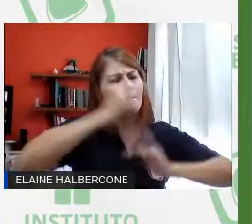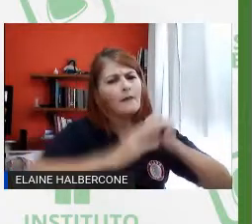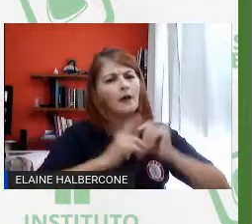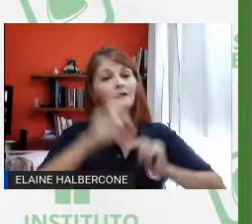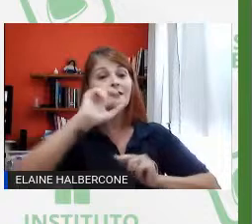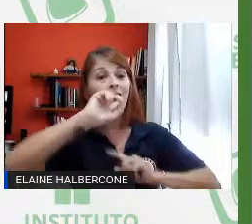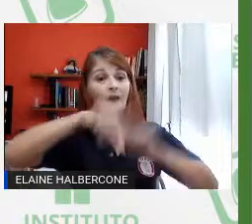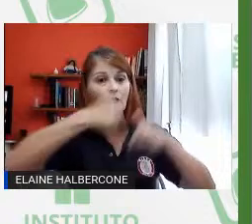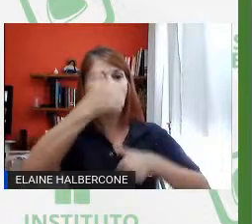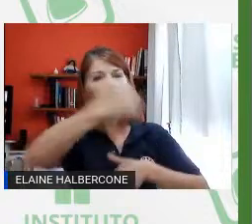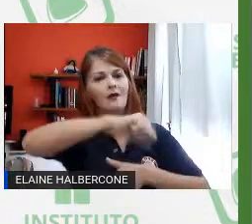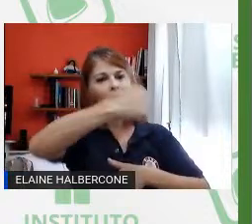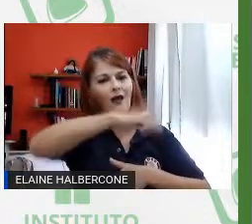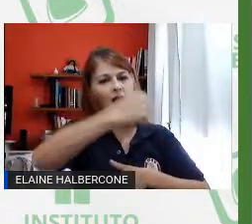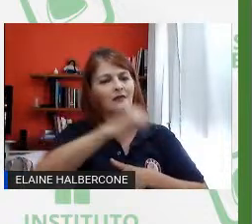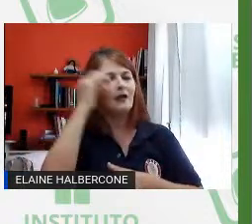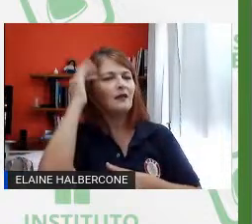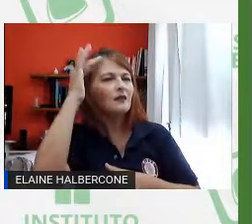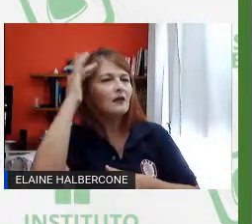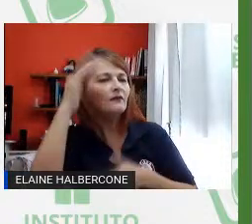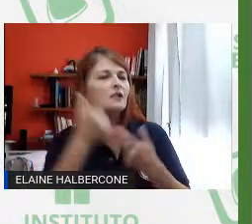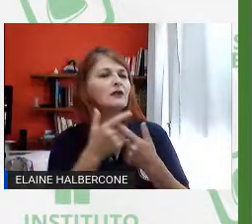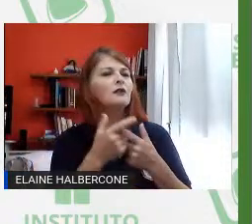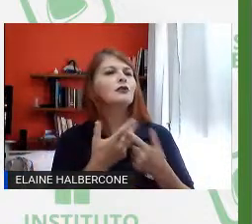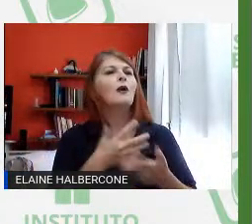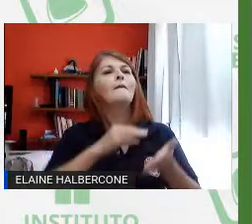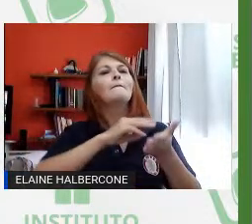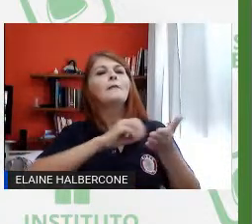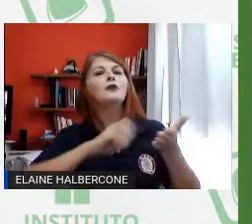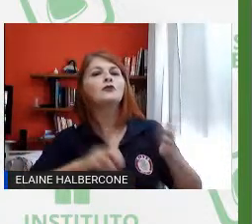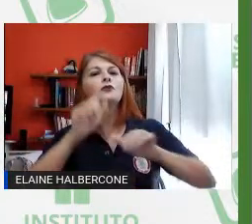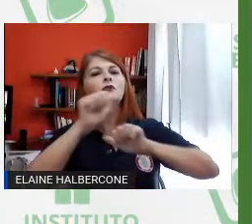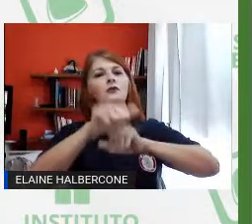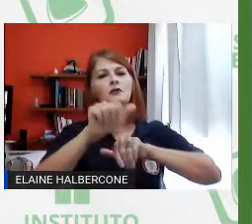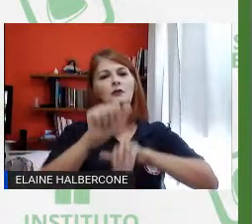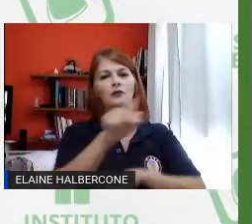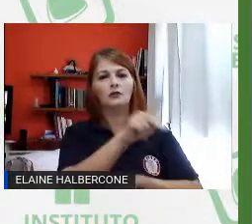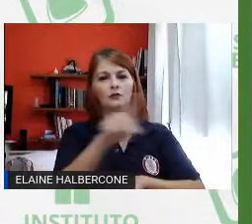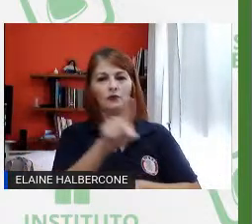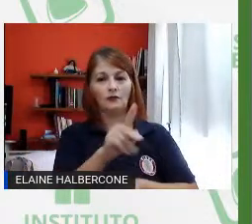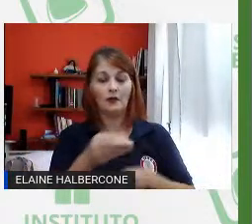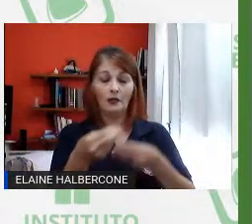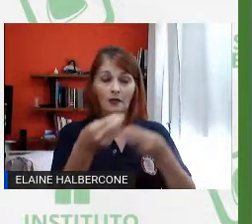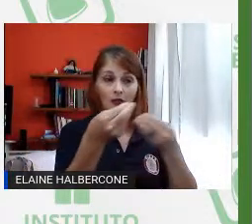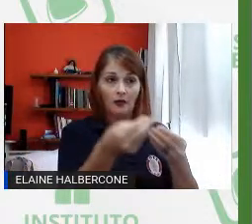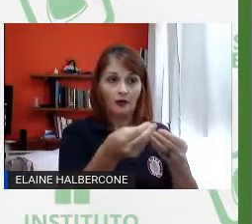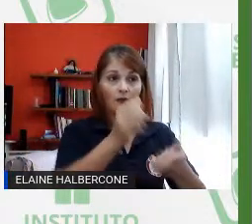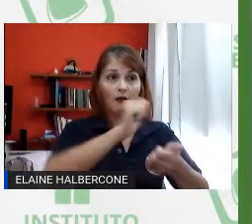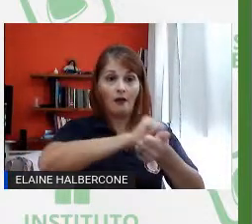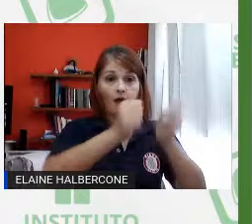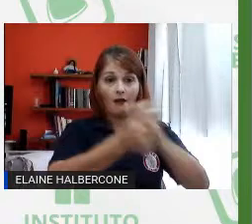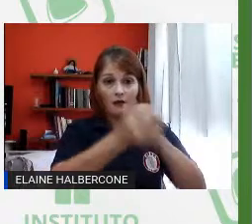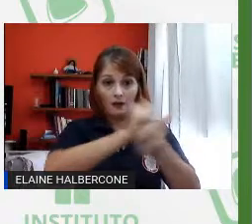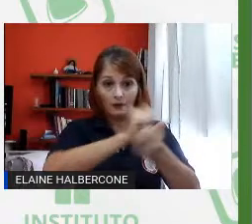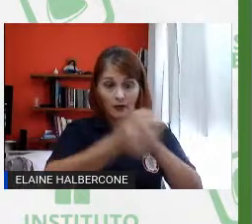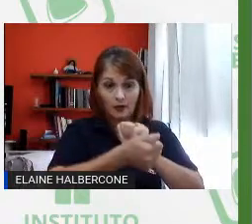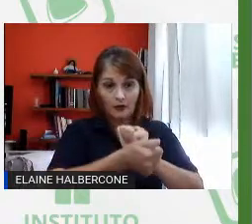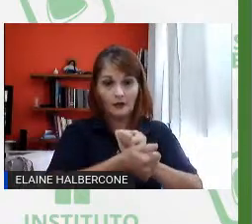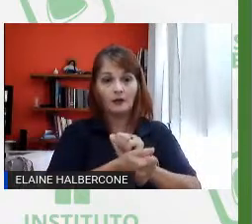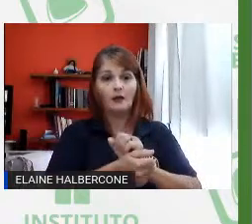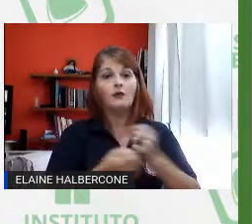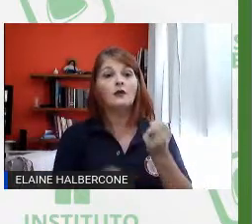crítica e reflexiva dos métodos de ensino do professor, propiciando a adequação e criação das